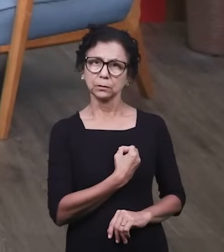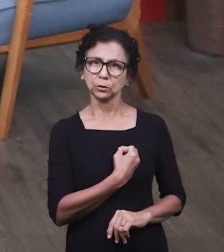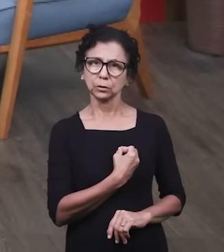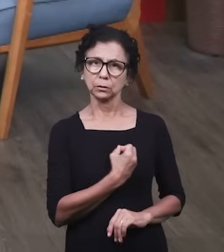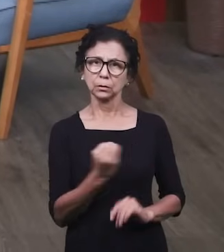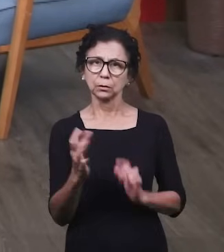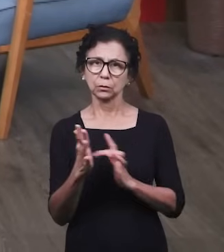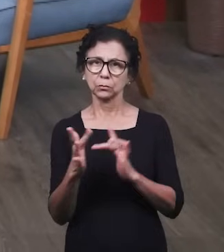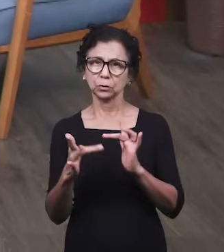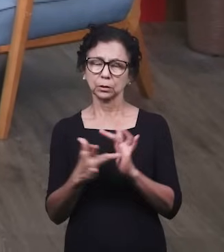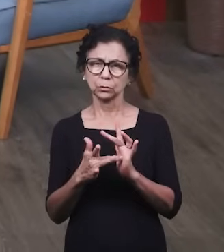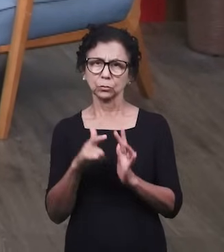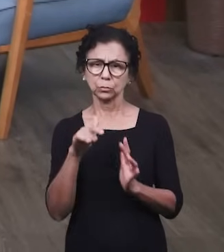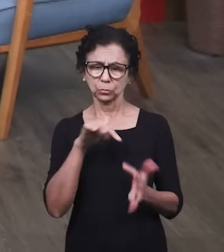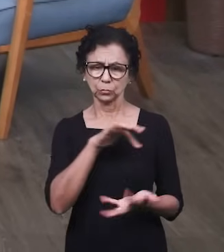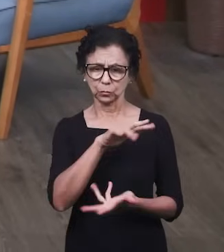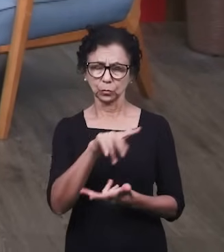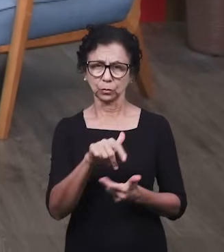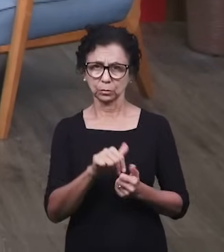Jesus